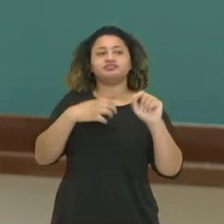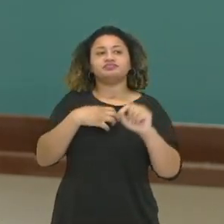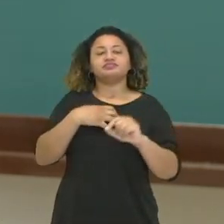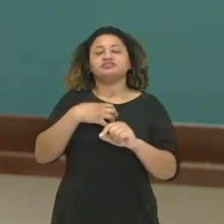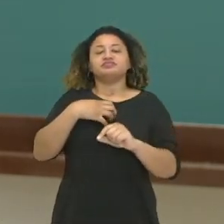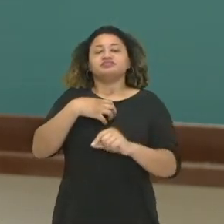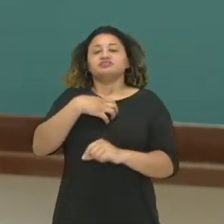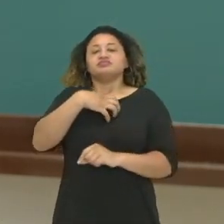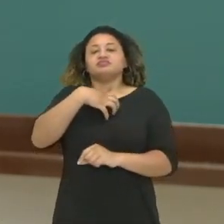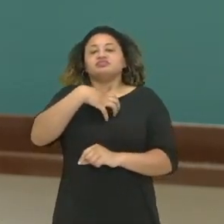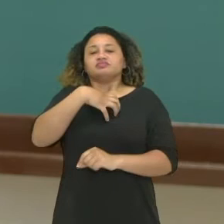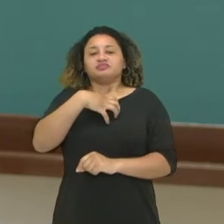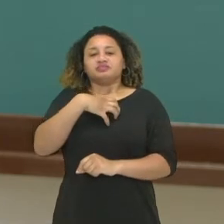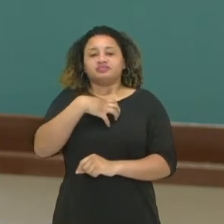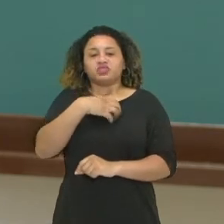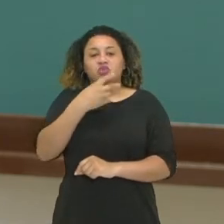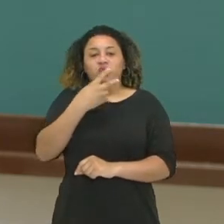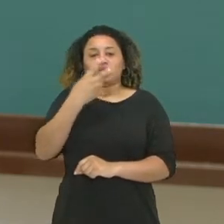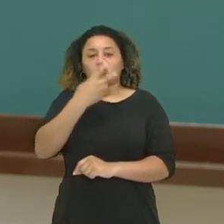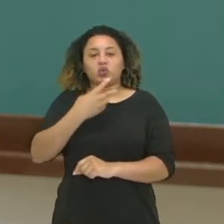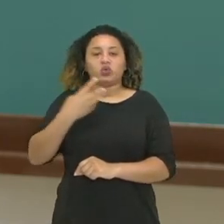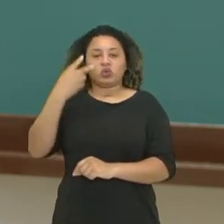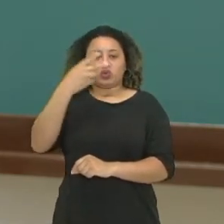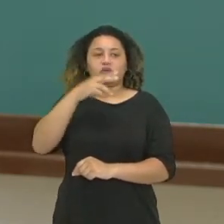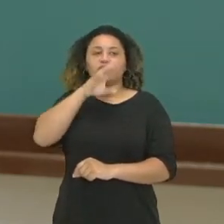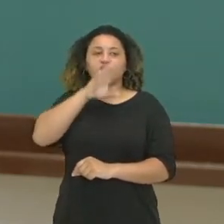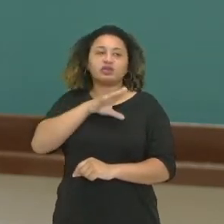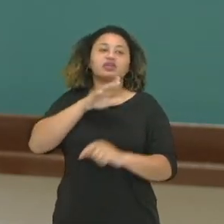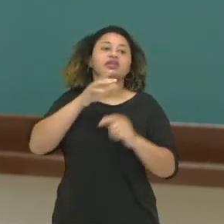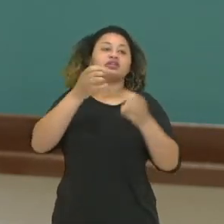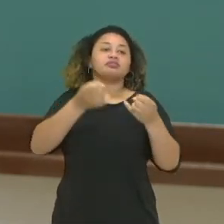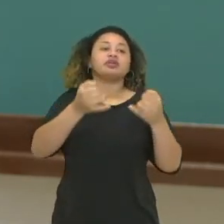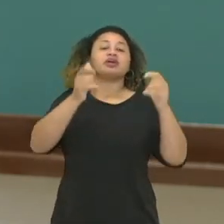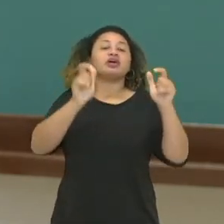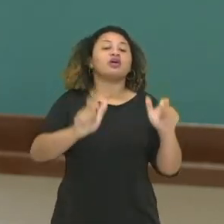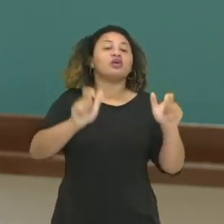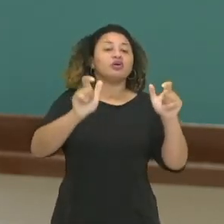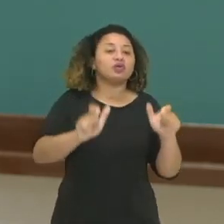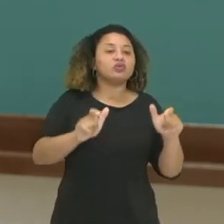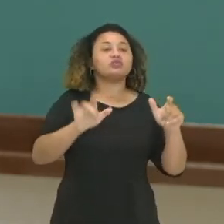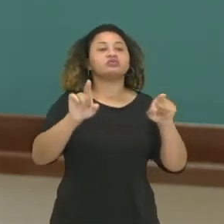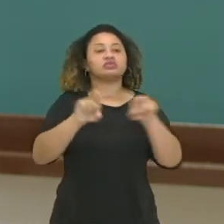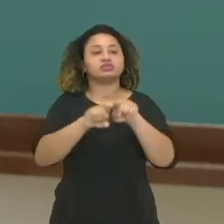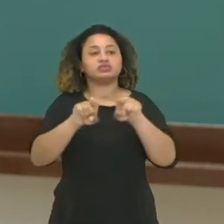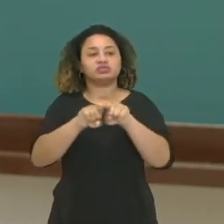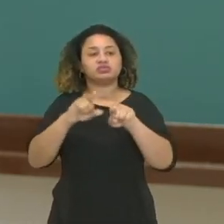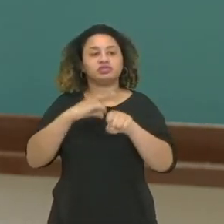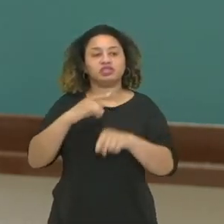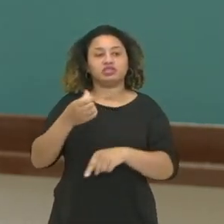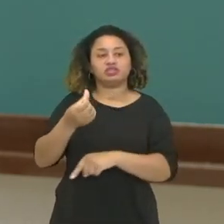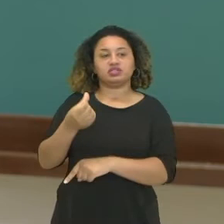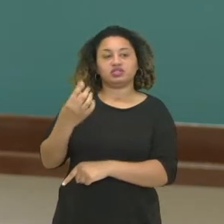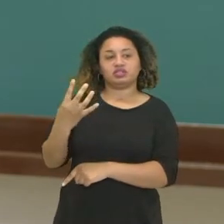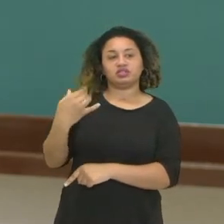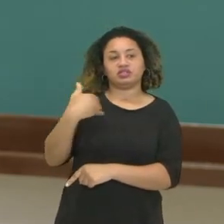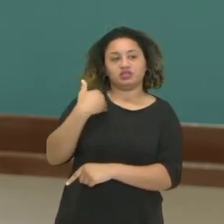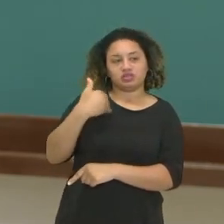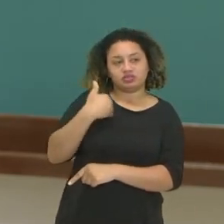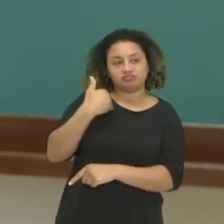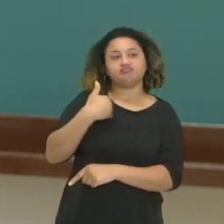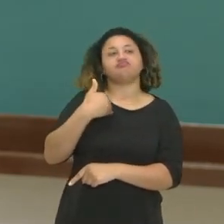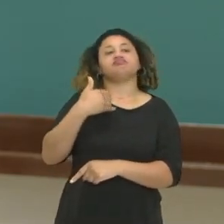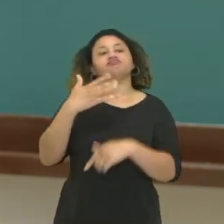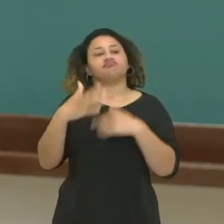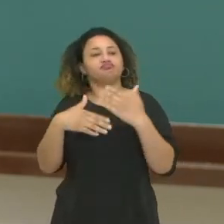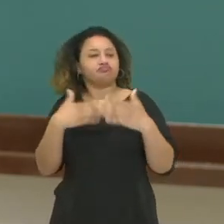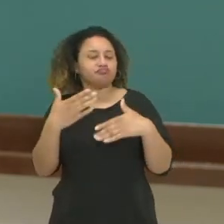as 2 horas, daí ele conta onde foi, aí que ele tinha 64 anos, rijos e